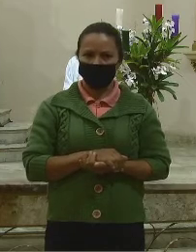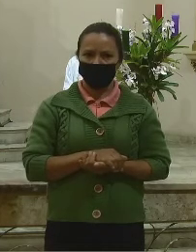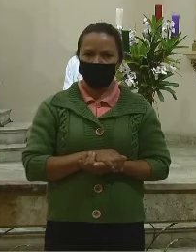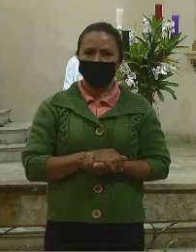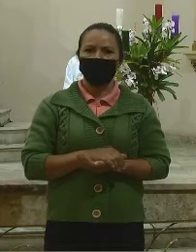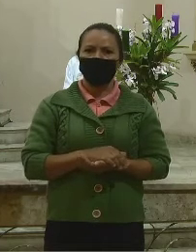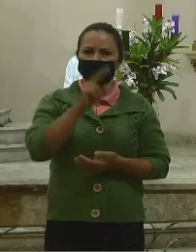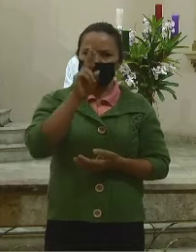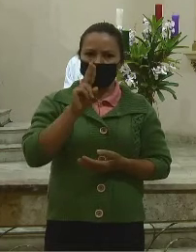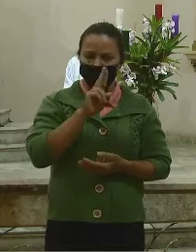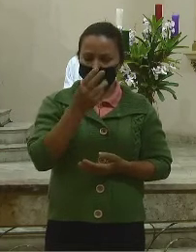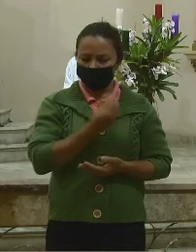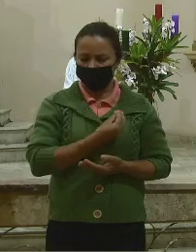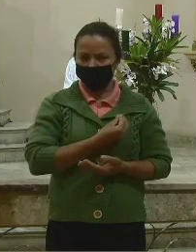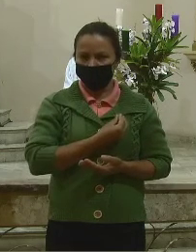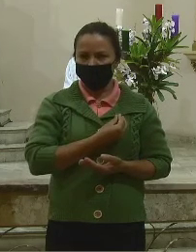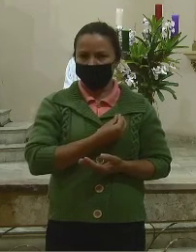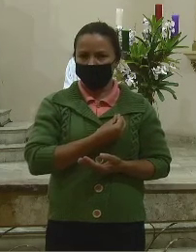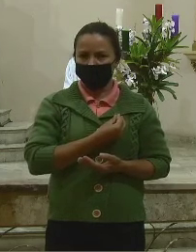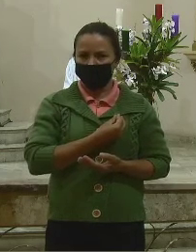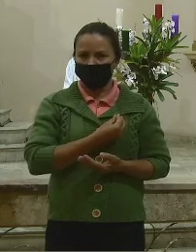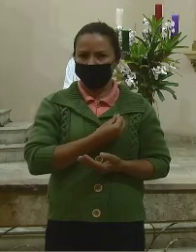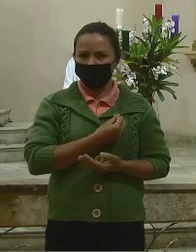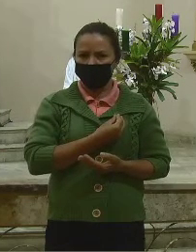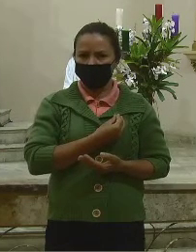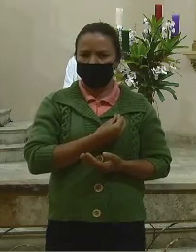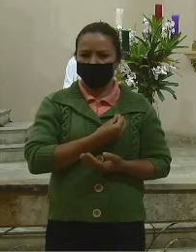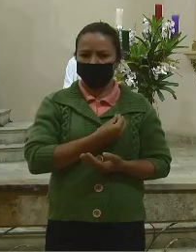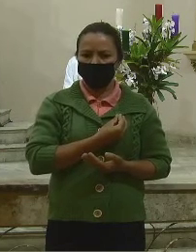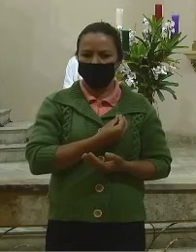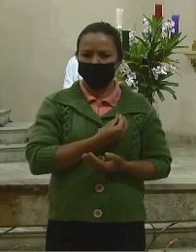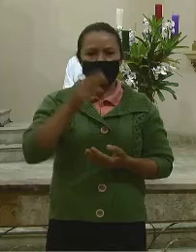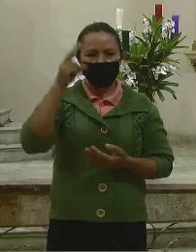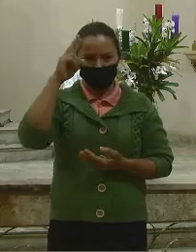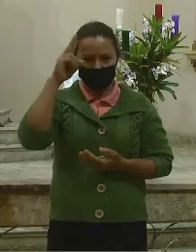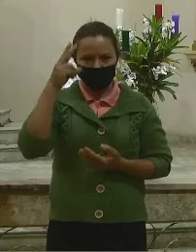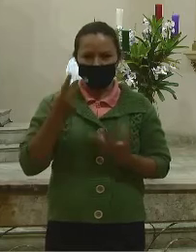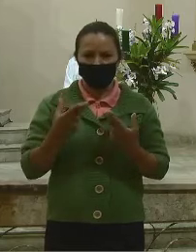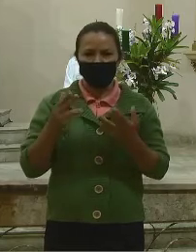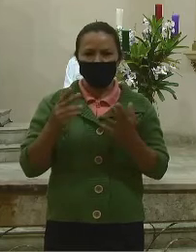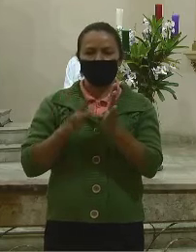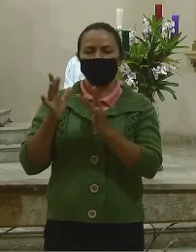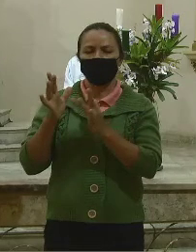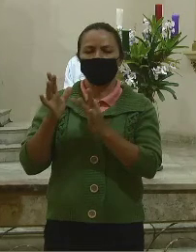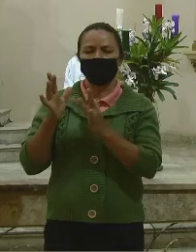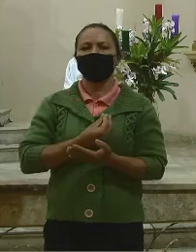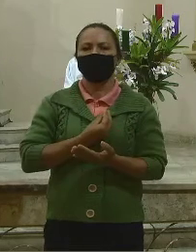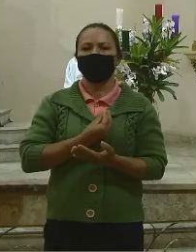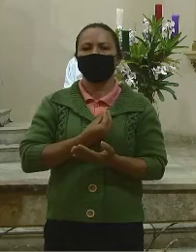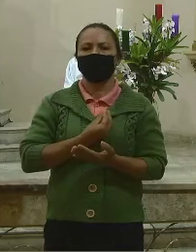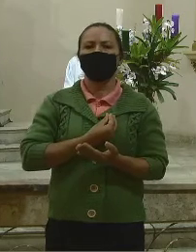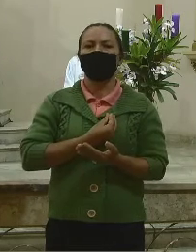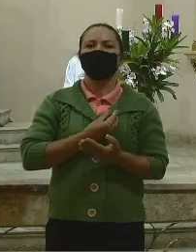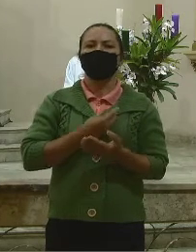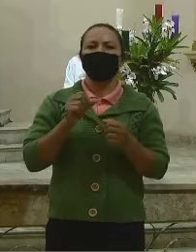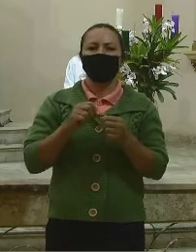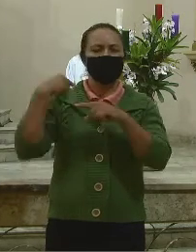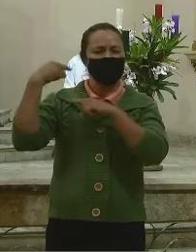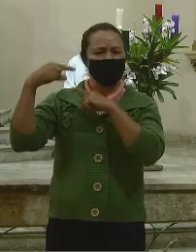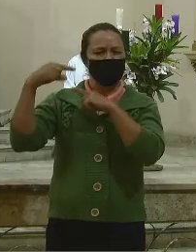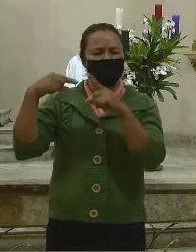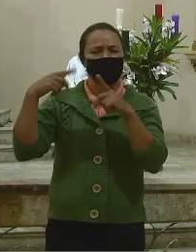vivenciar intensamente essa inserção na história, assim como Jesus se inseriu na história da